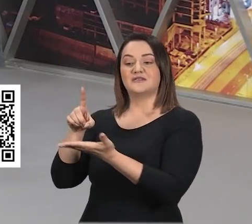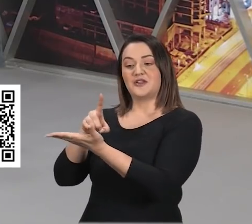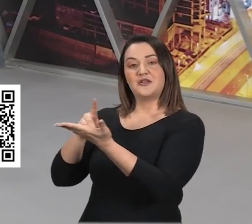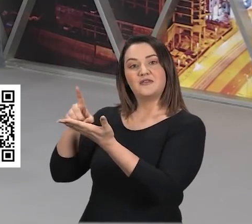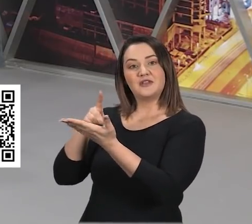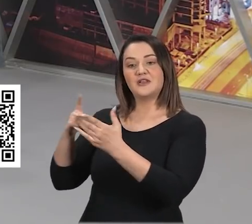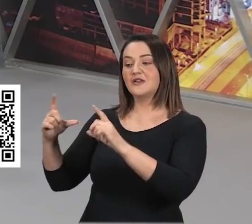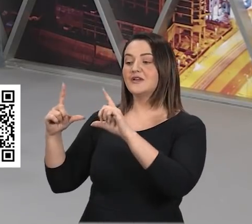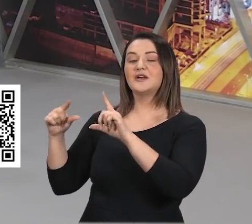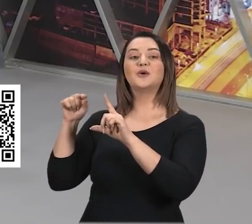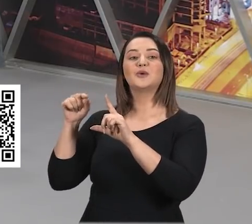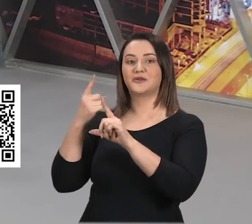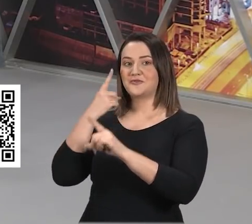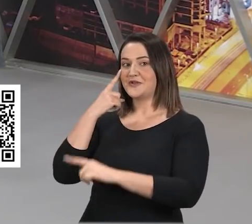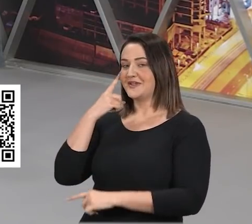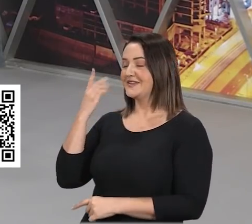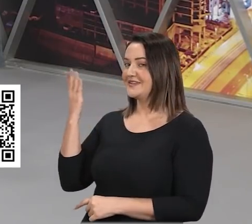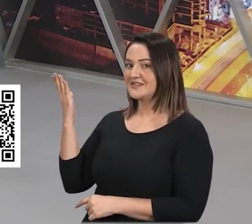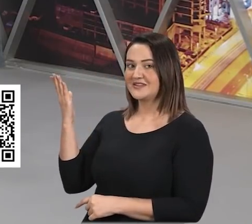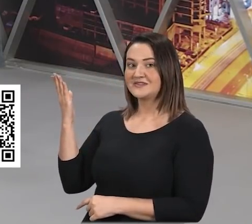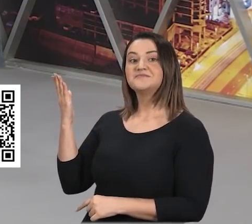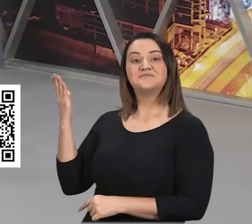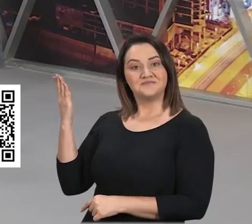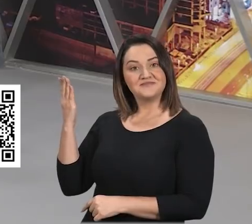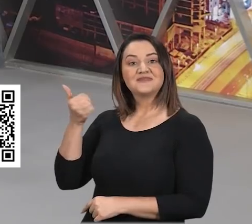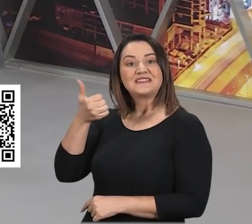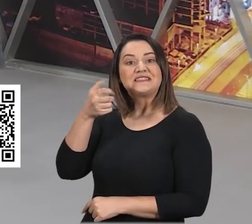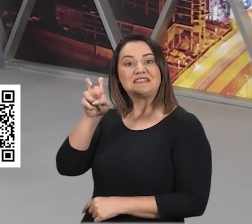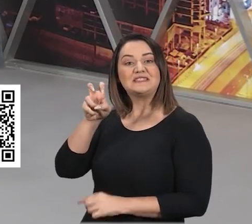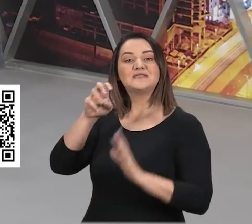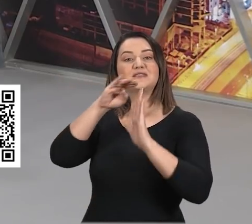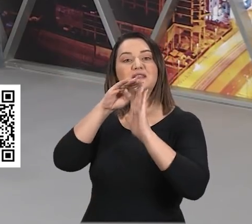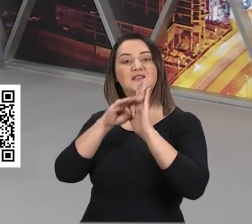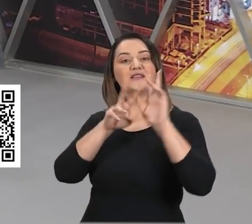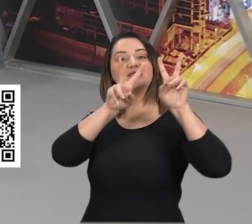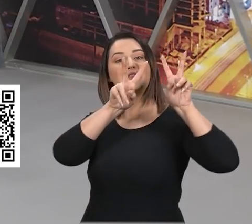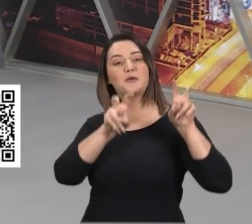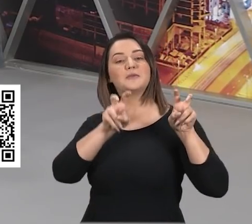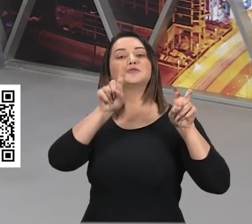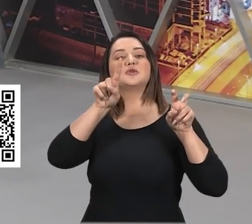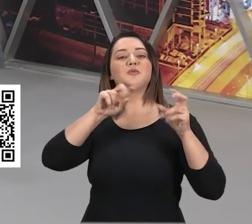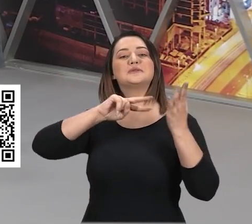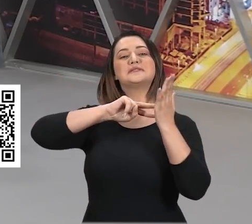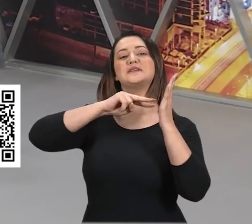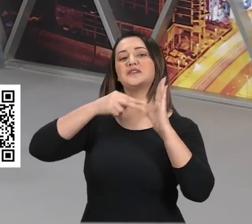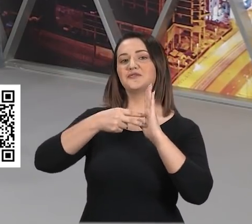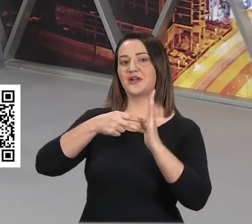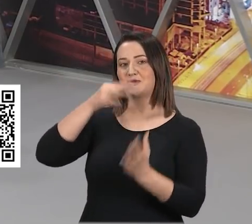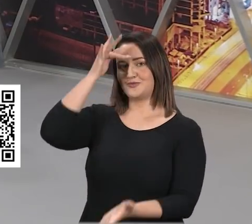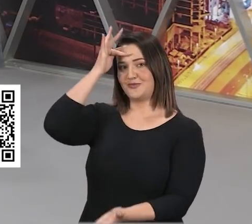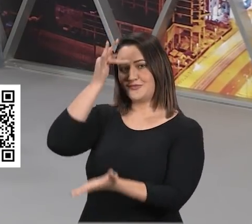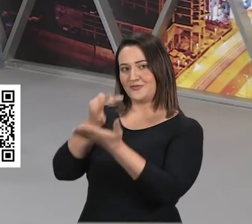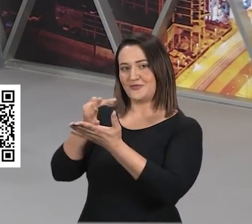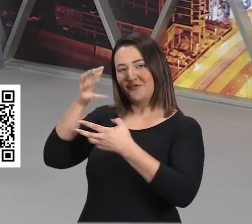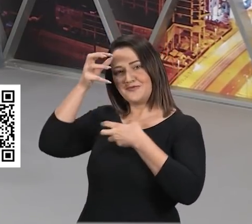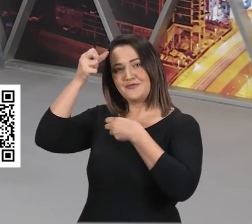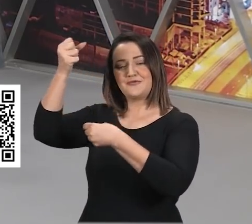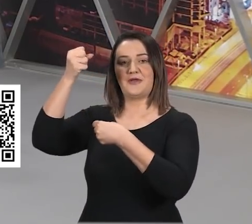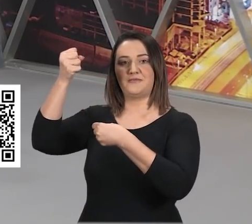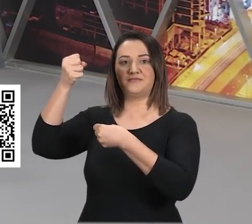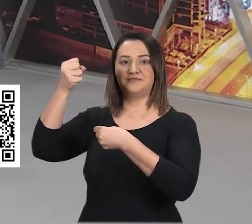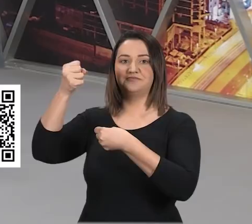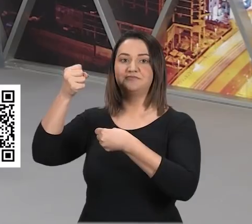é um presente. São 15 temas sobre o sentido da fé. Vale a pena, eu recomendo a